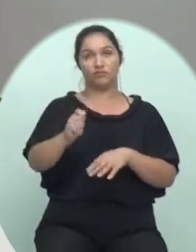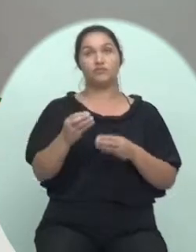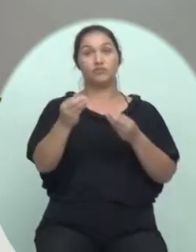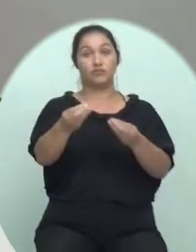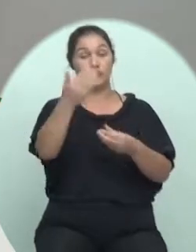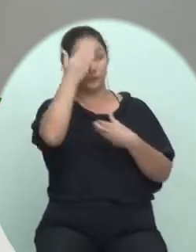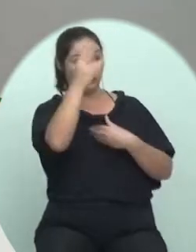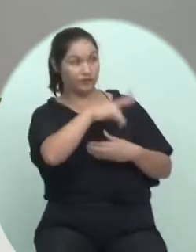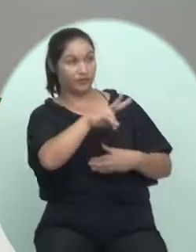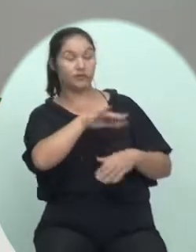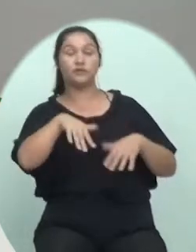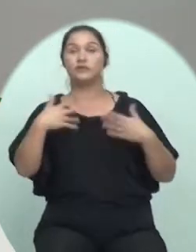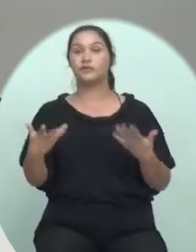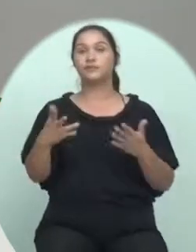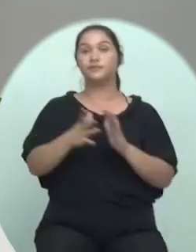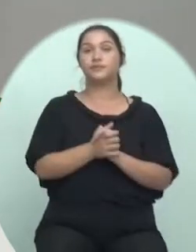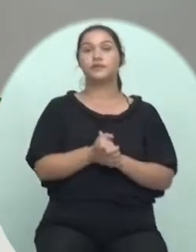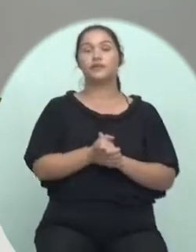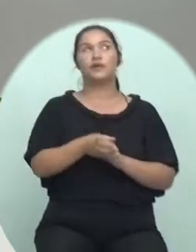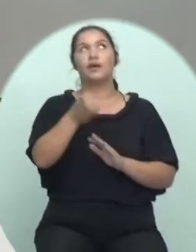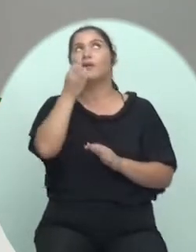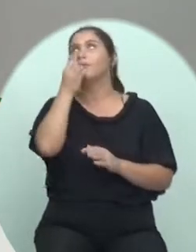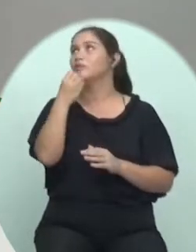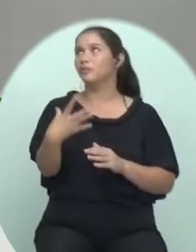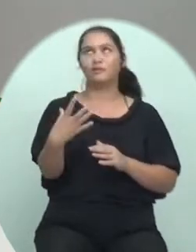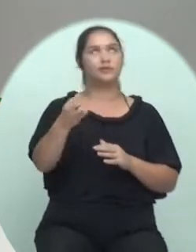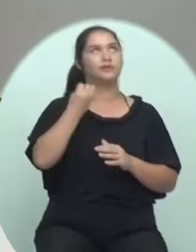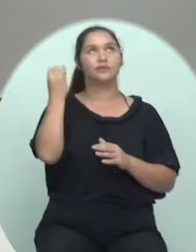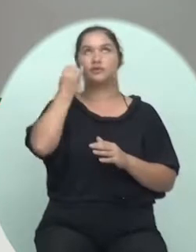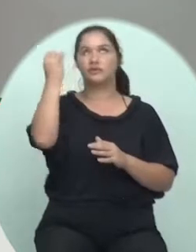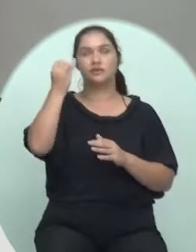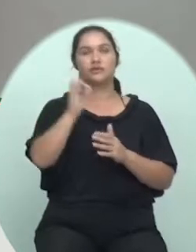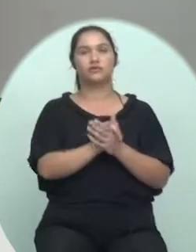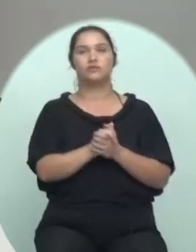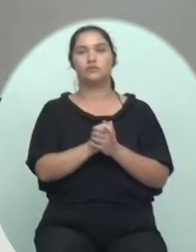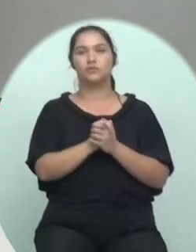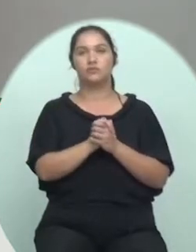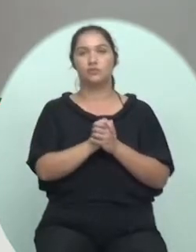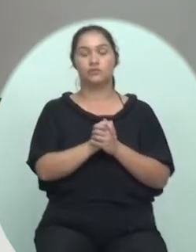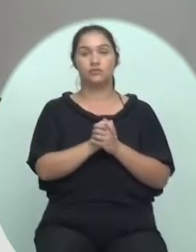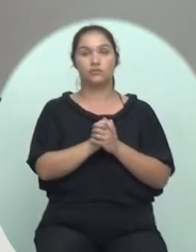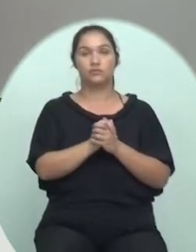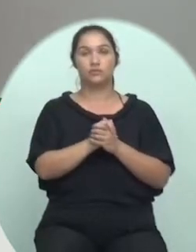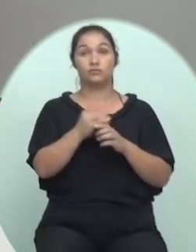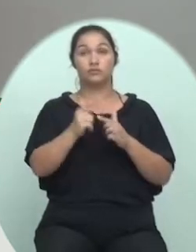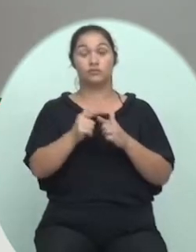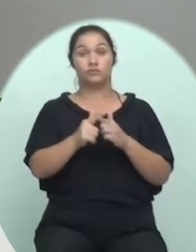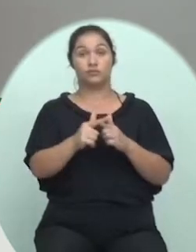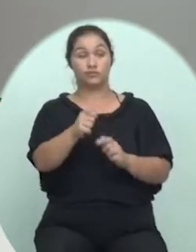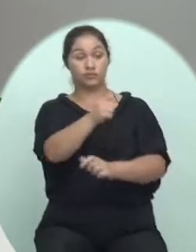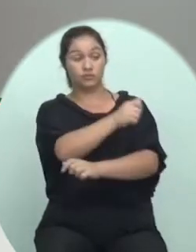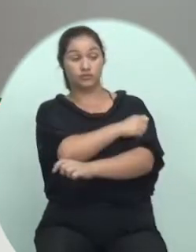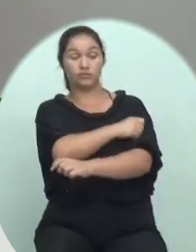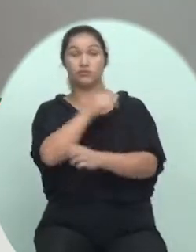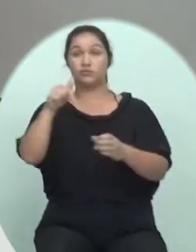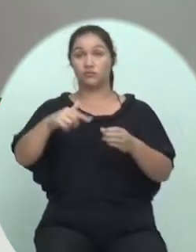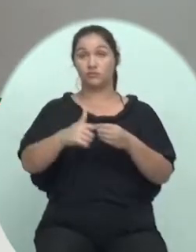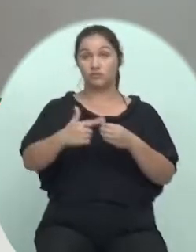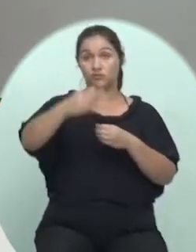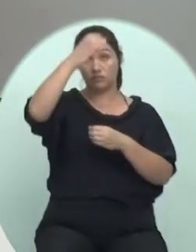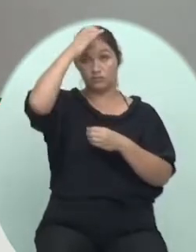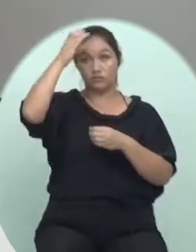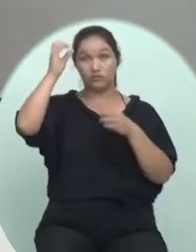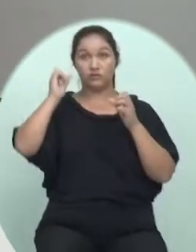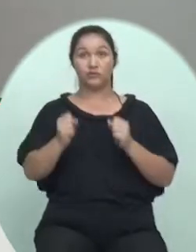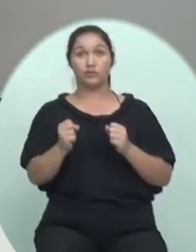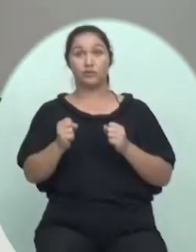vereadora. Então, vai ser uma conquista muito importante para todos os estudantes da nossa cidade, que vão poder utilizar o transporte público pela